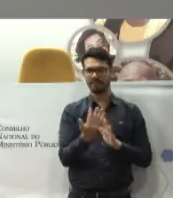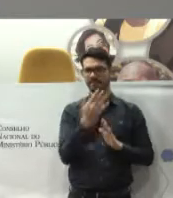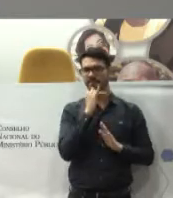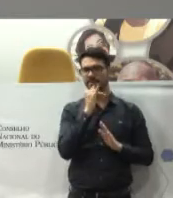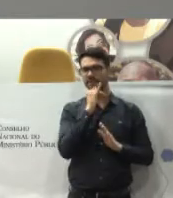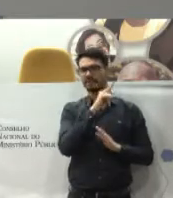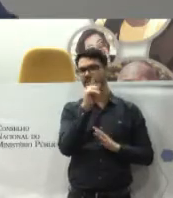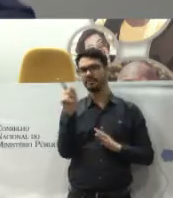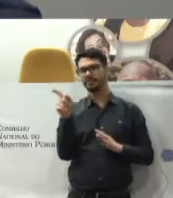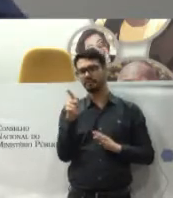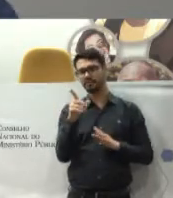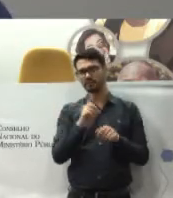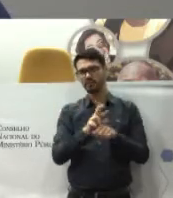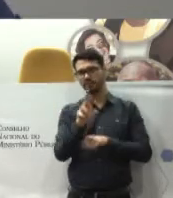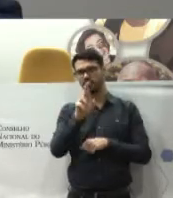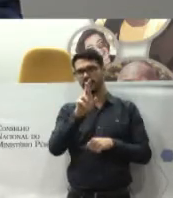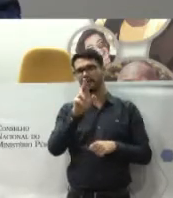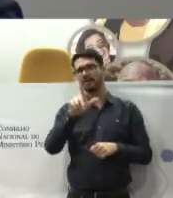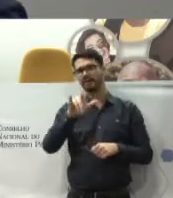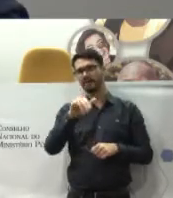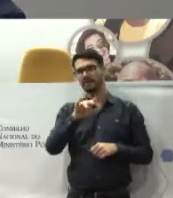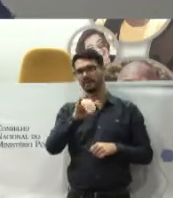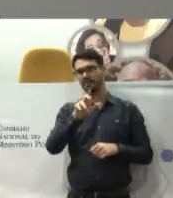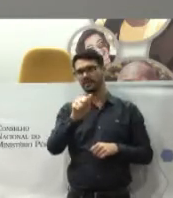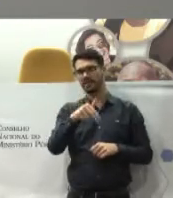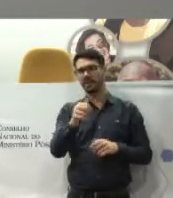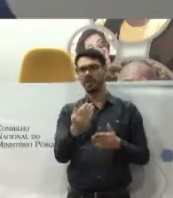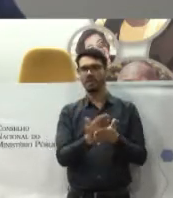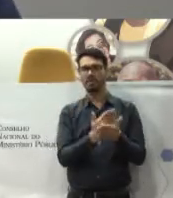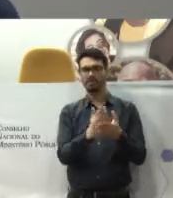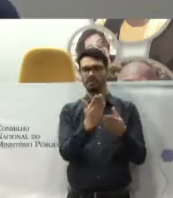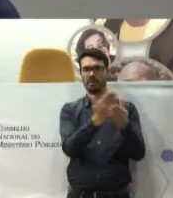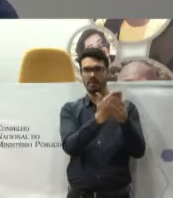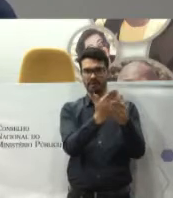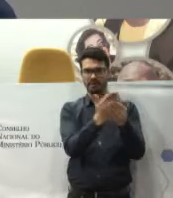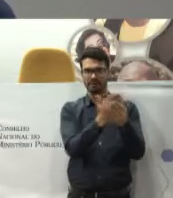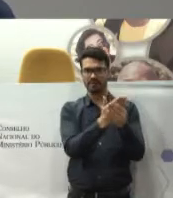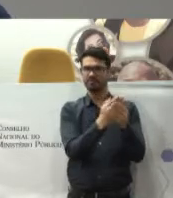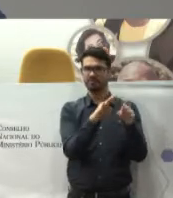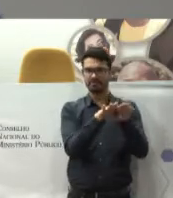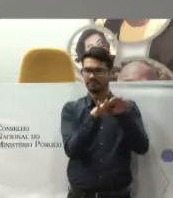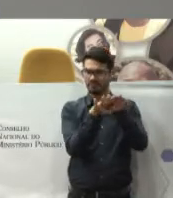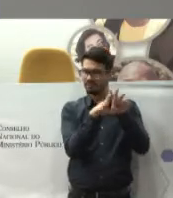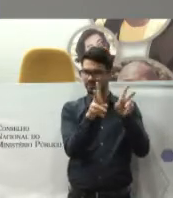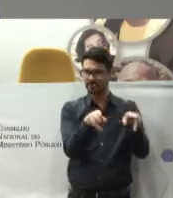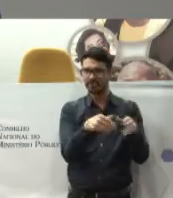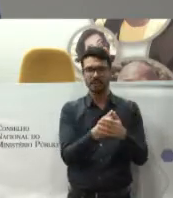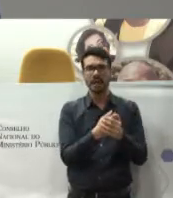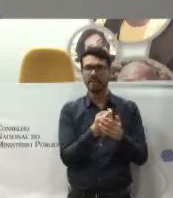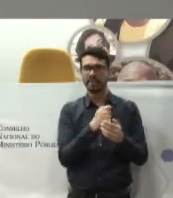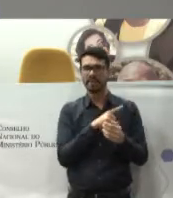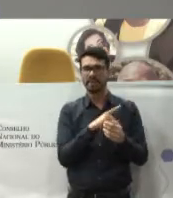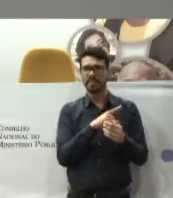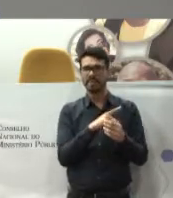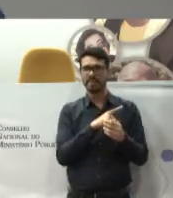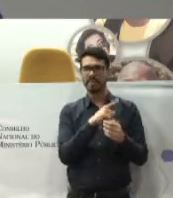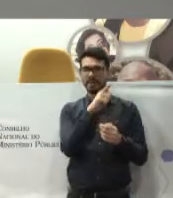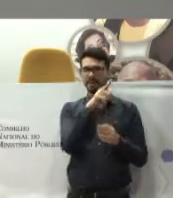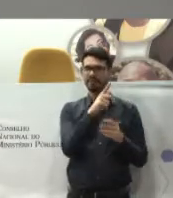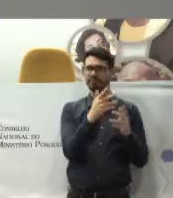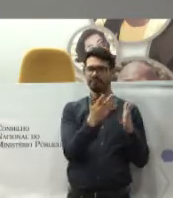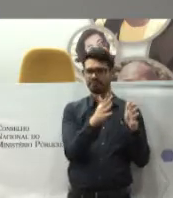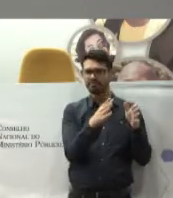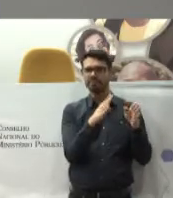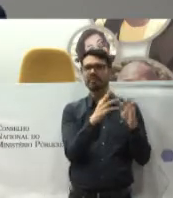doutora Ludiana colocou, em que algumas ações que, mesmo não padronizadas pelo SUS, nós temos um pequeno Coniteczinho lá